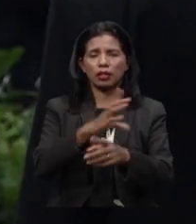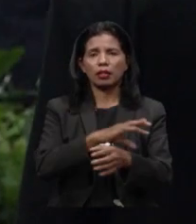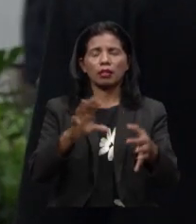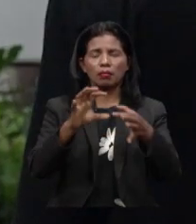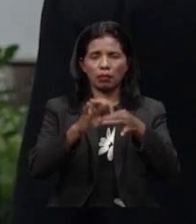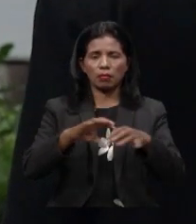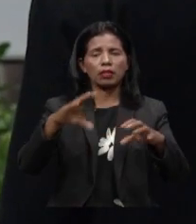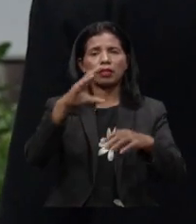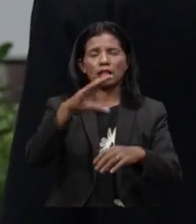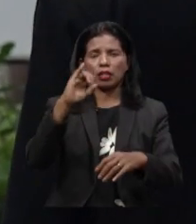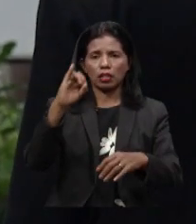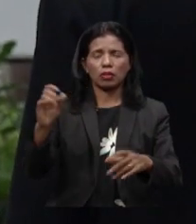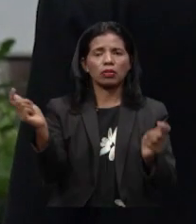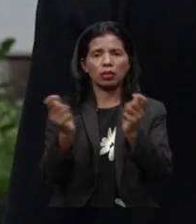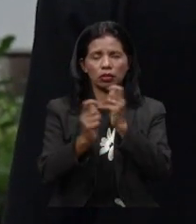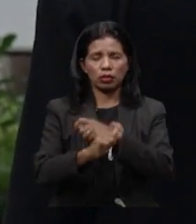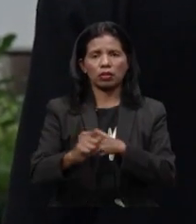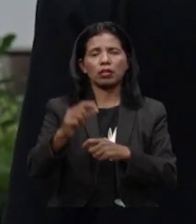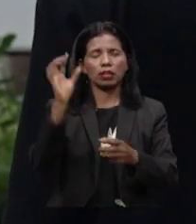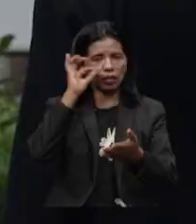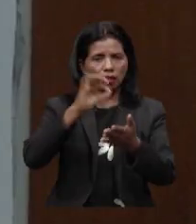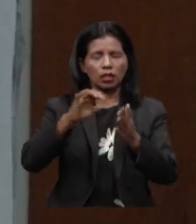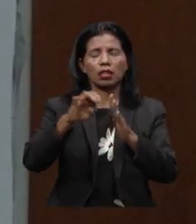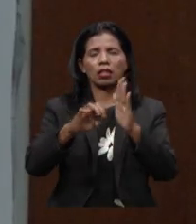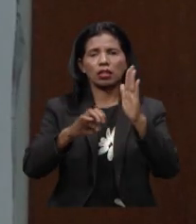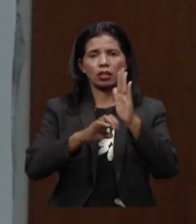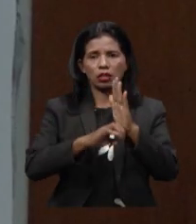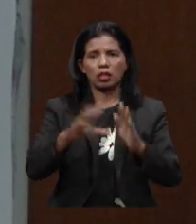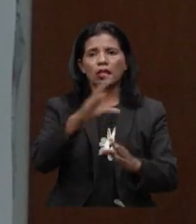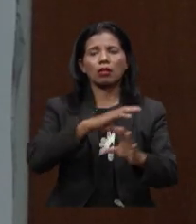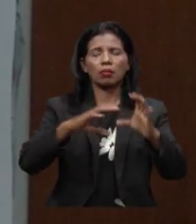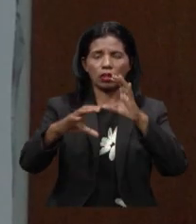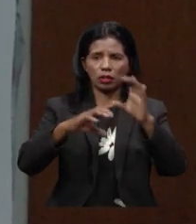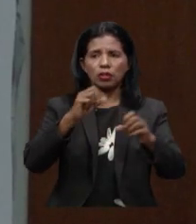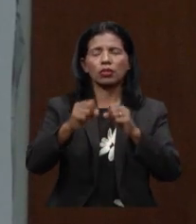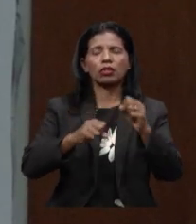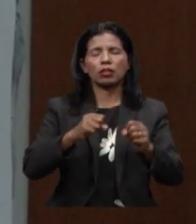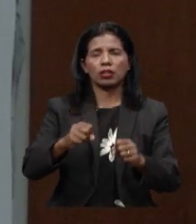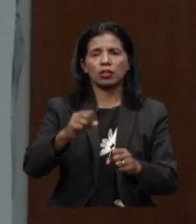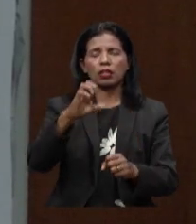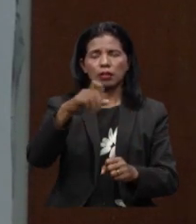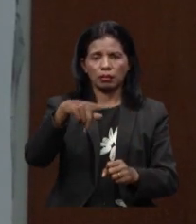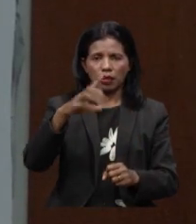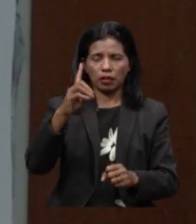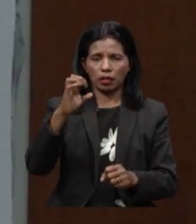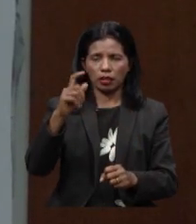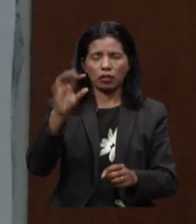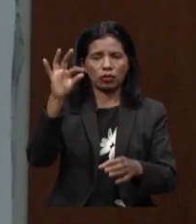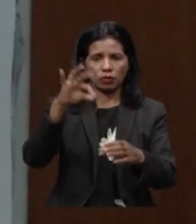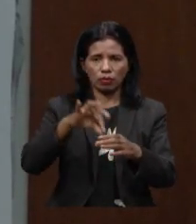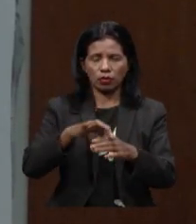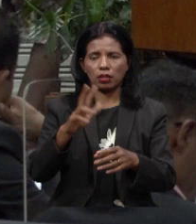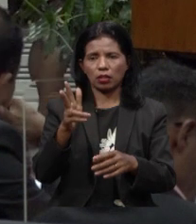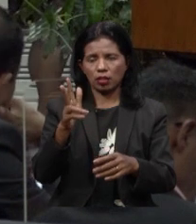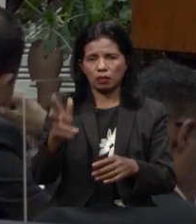Conselho de Imprensa, por troca atual secretário Estado de Comunicação Social, Espírito Dias Ximénez, o voto a favor do